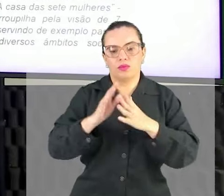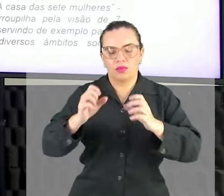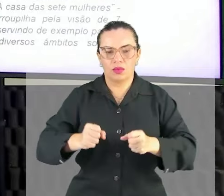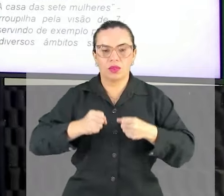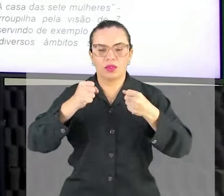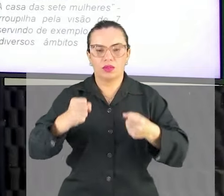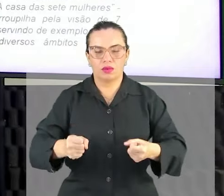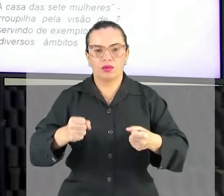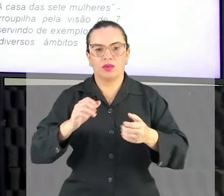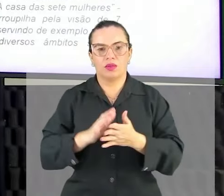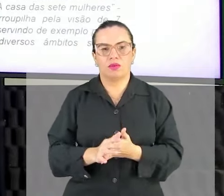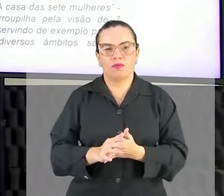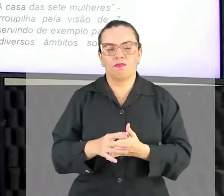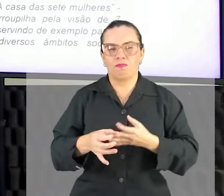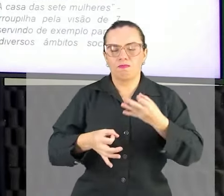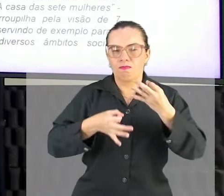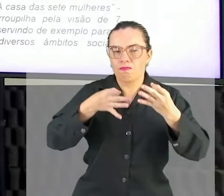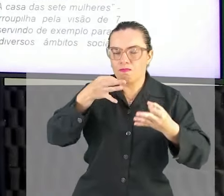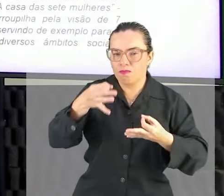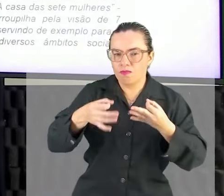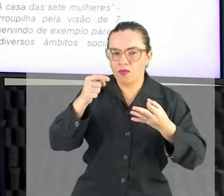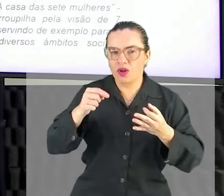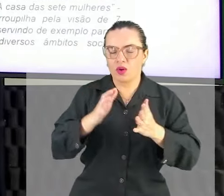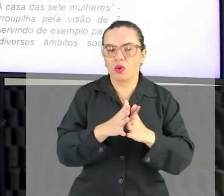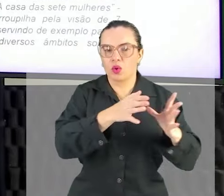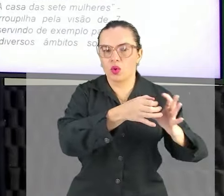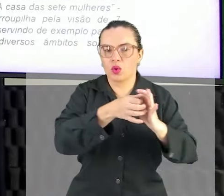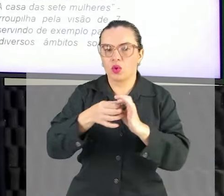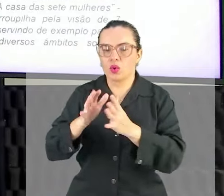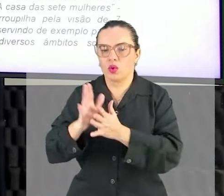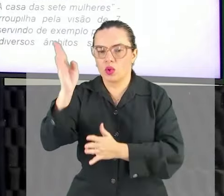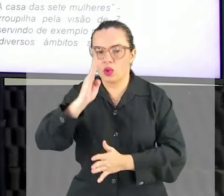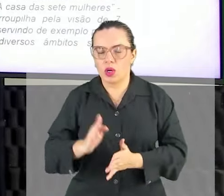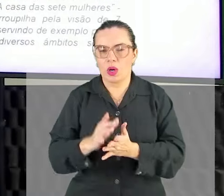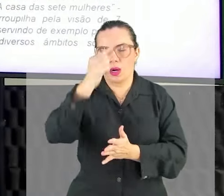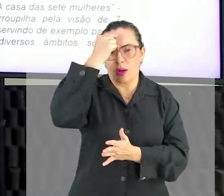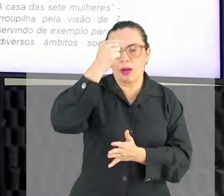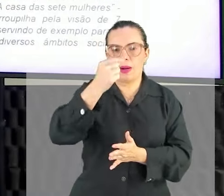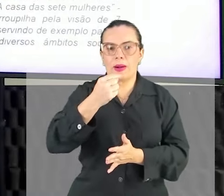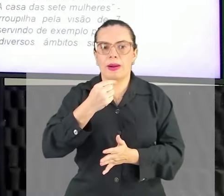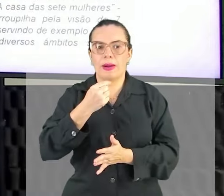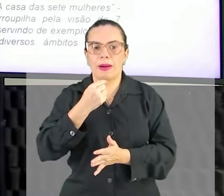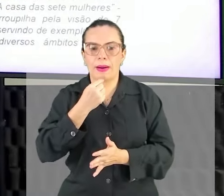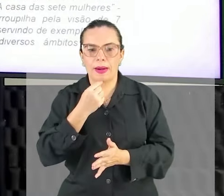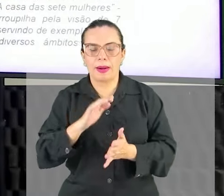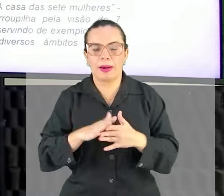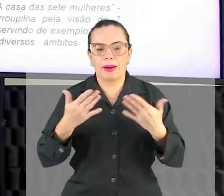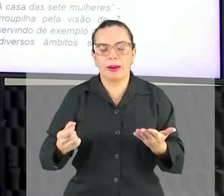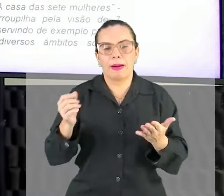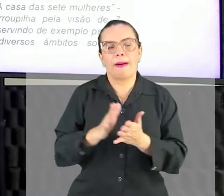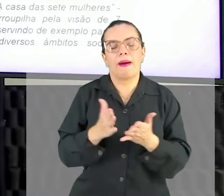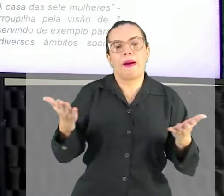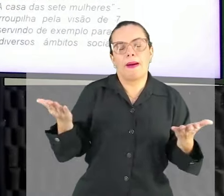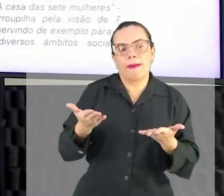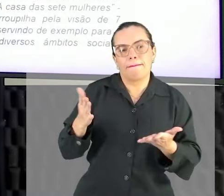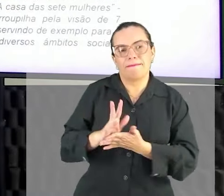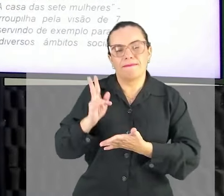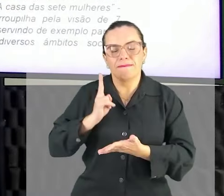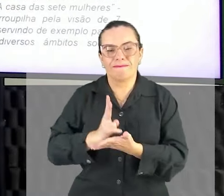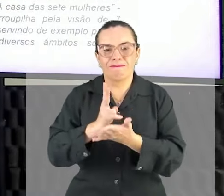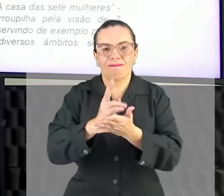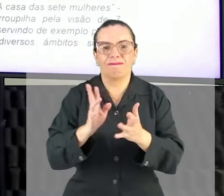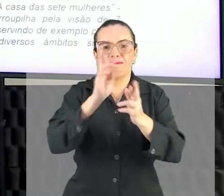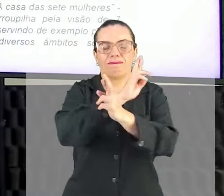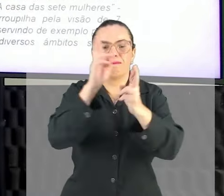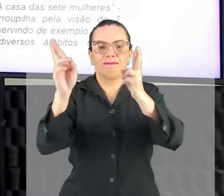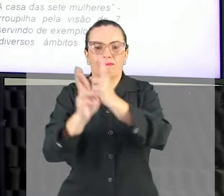posso enxergar na realidade brasileira que essa imagem feminina ela está constantemente